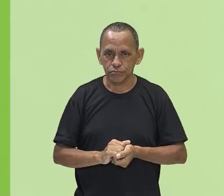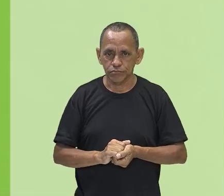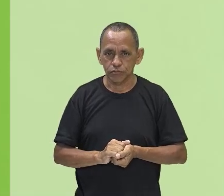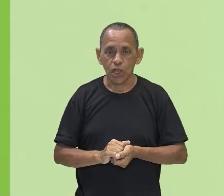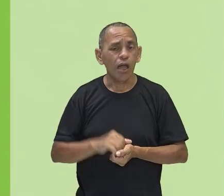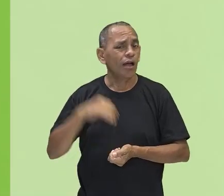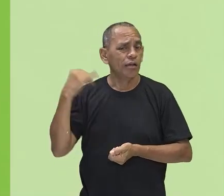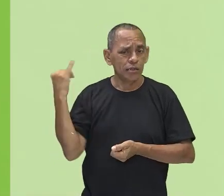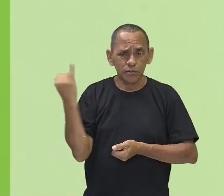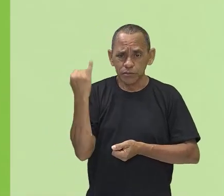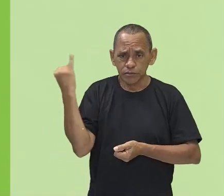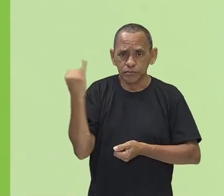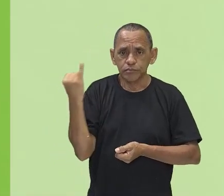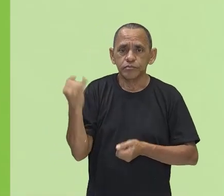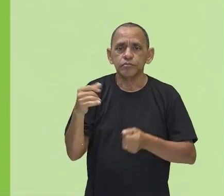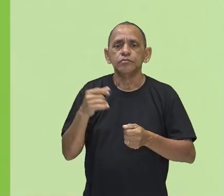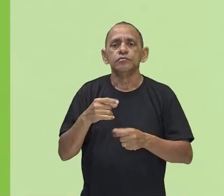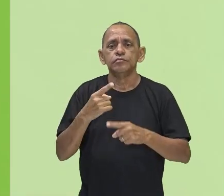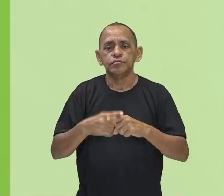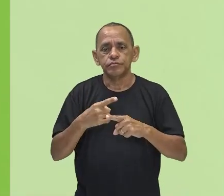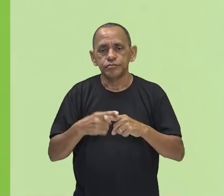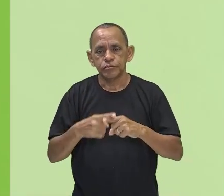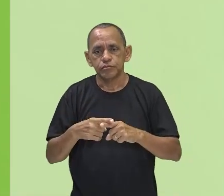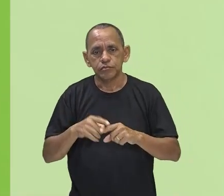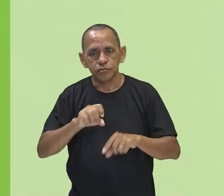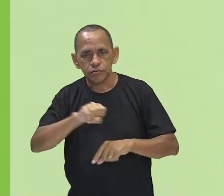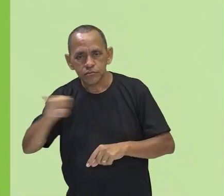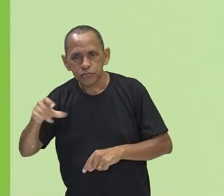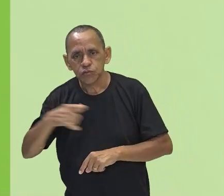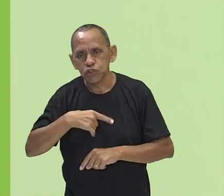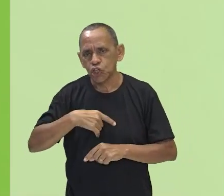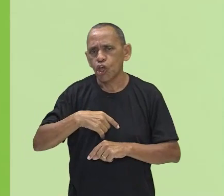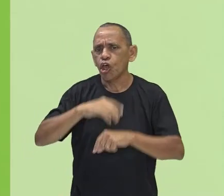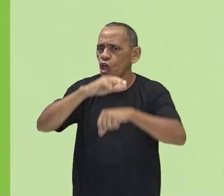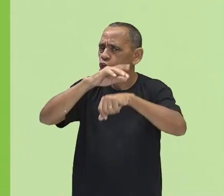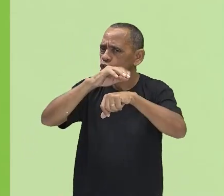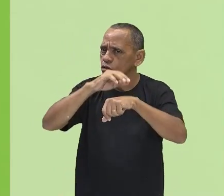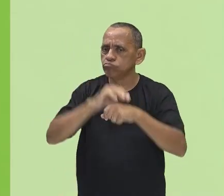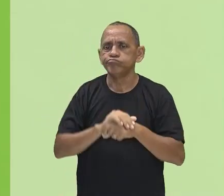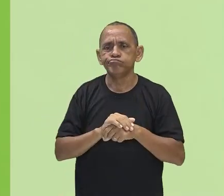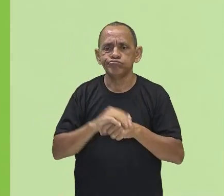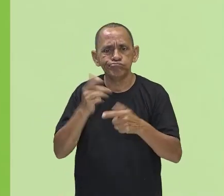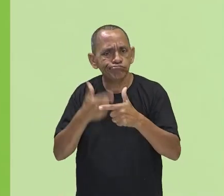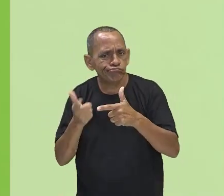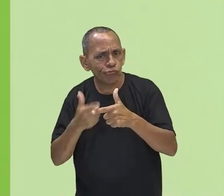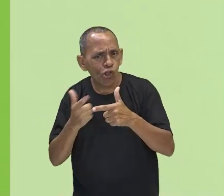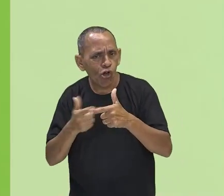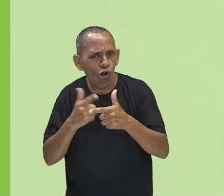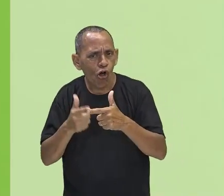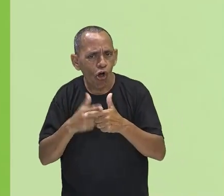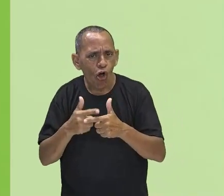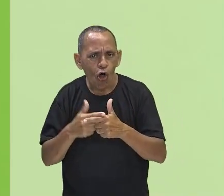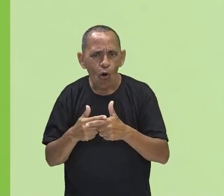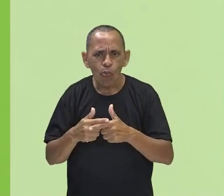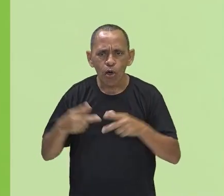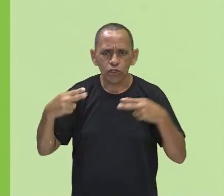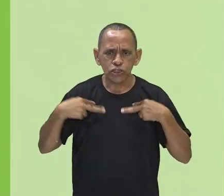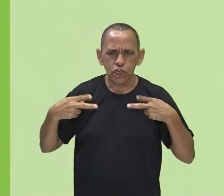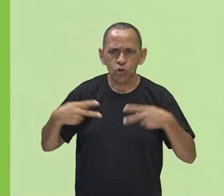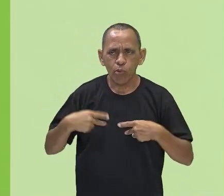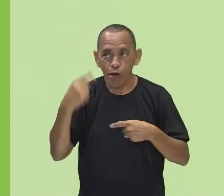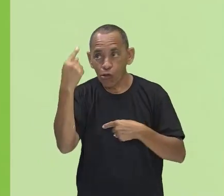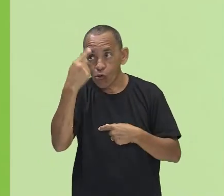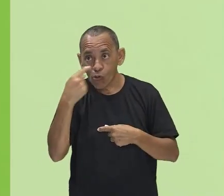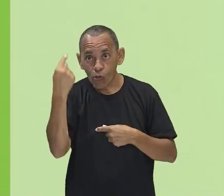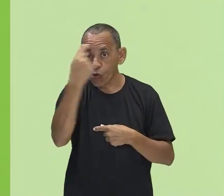gente corrija, por exemplo, alguns defeitos da visão, não é? Como ocorre aqui nas lentes de um óculos. O seu olho também é uma lente,